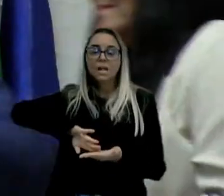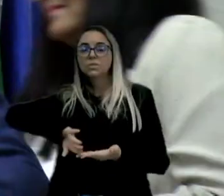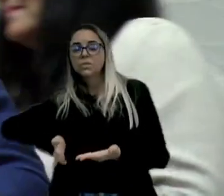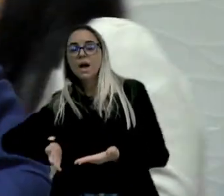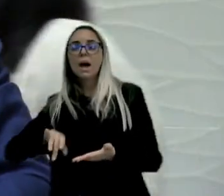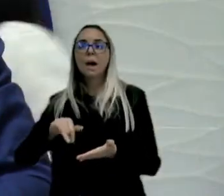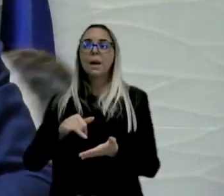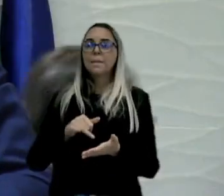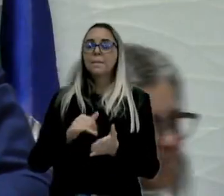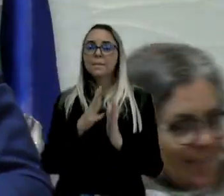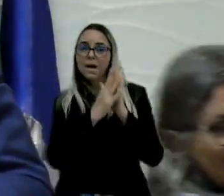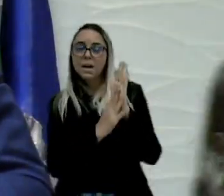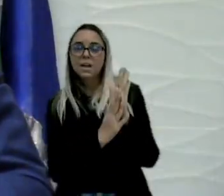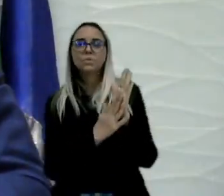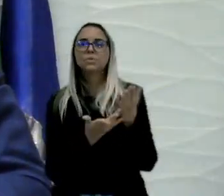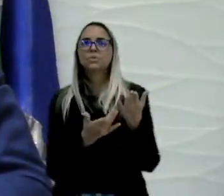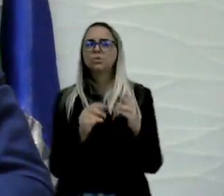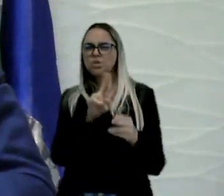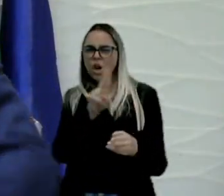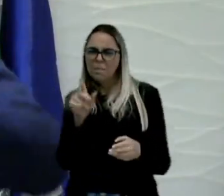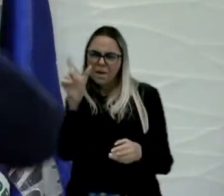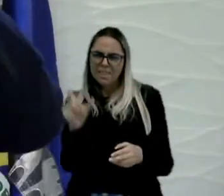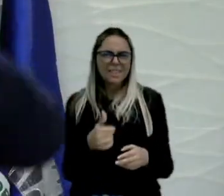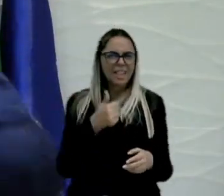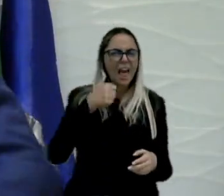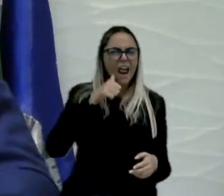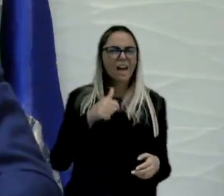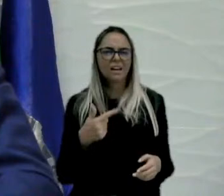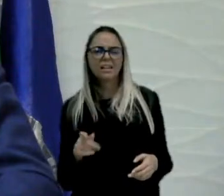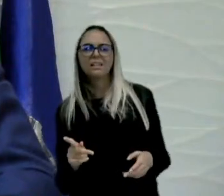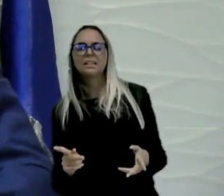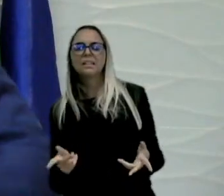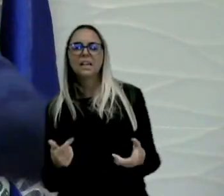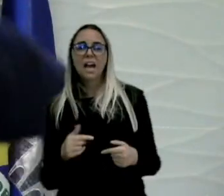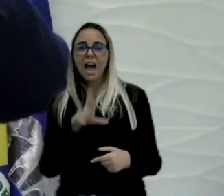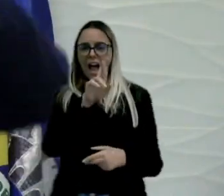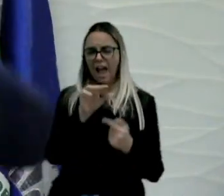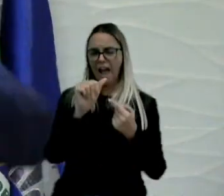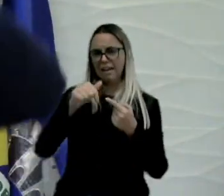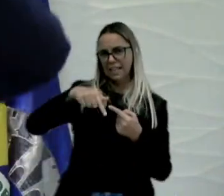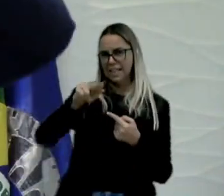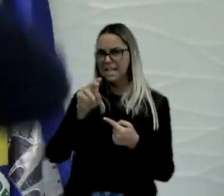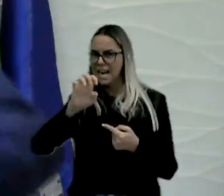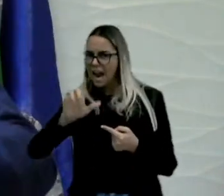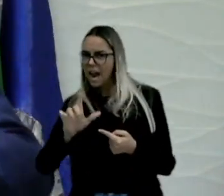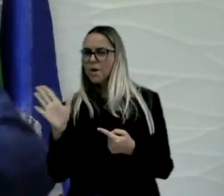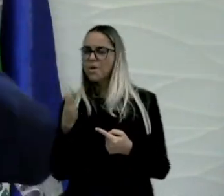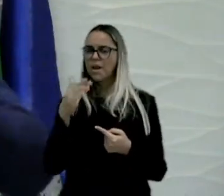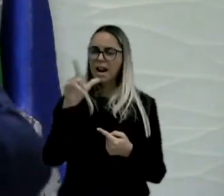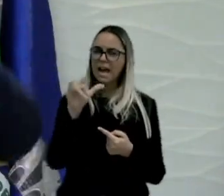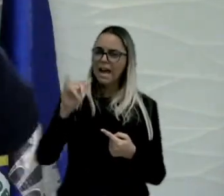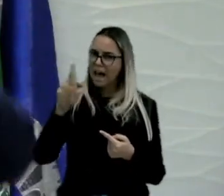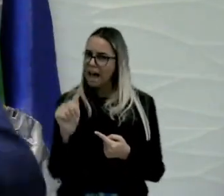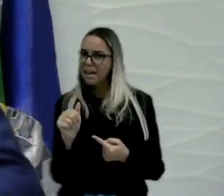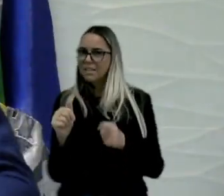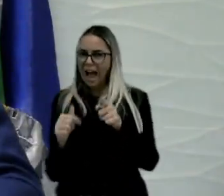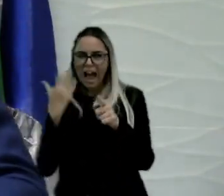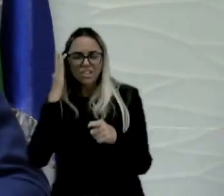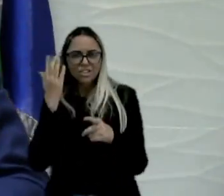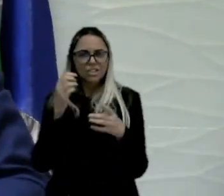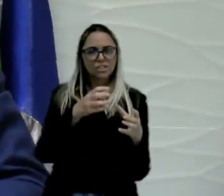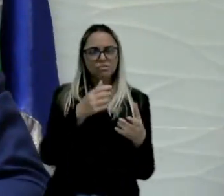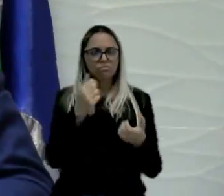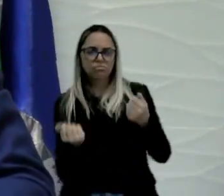estão divulgando o nome dela E falando em Raquel Lira Será se esses trat não estão recebendo